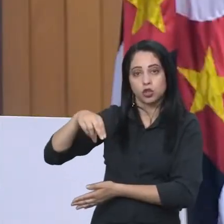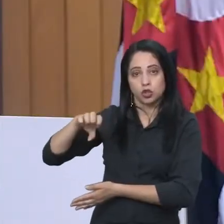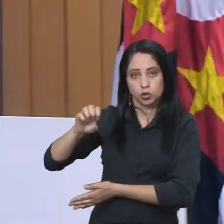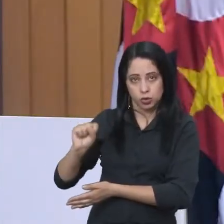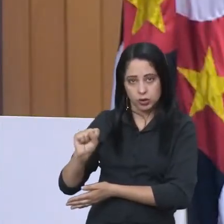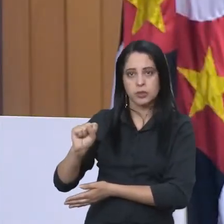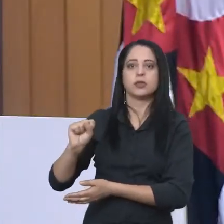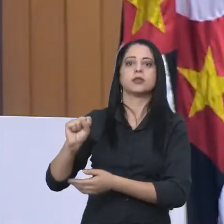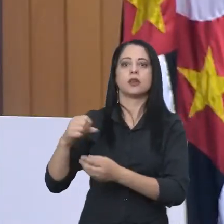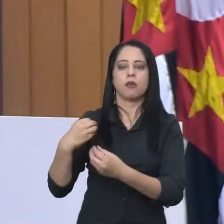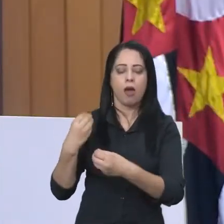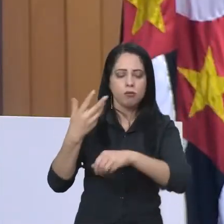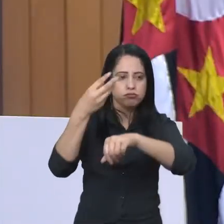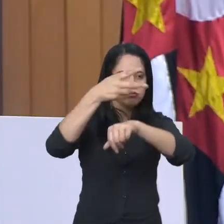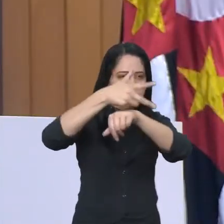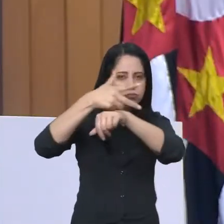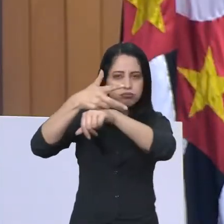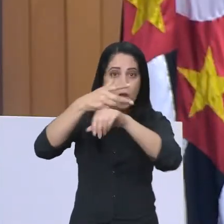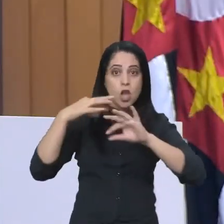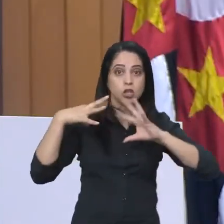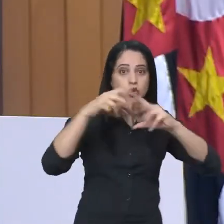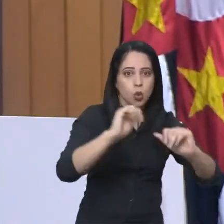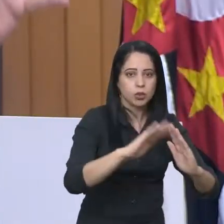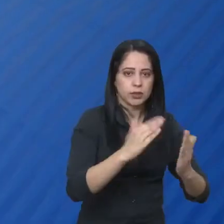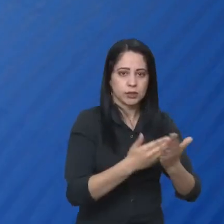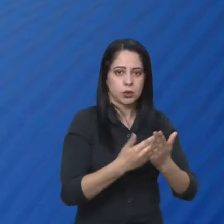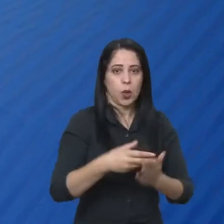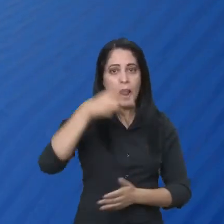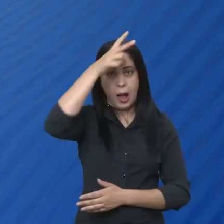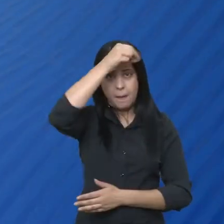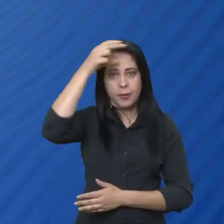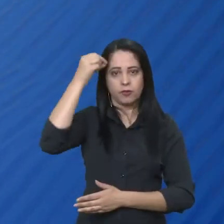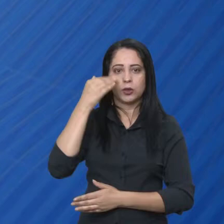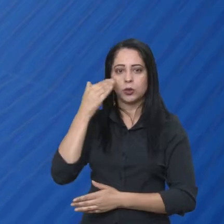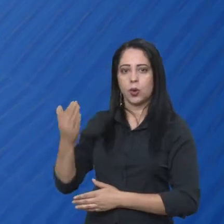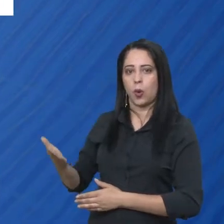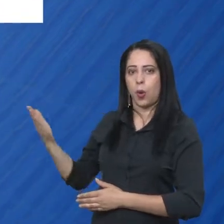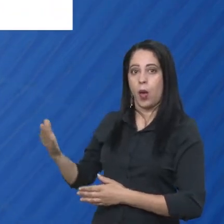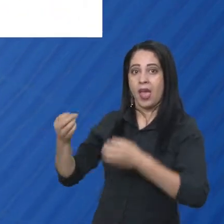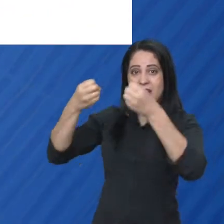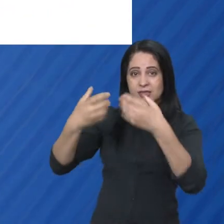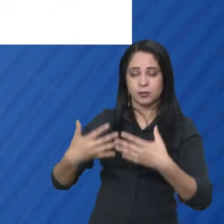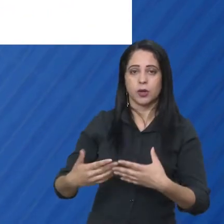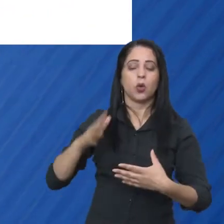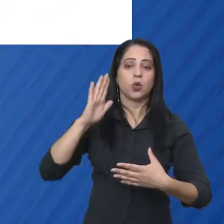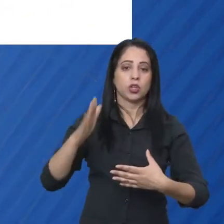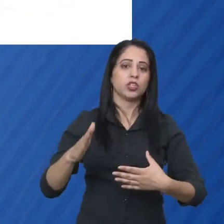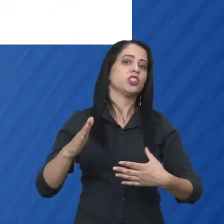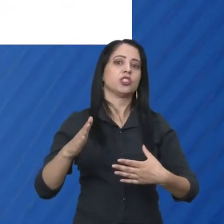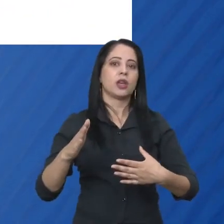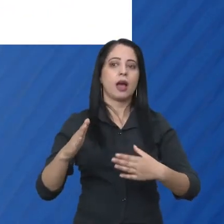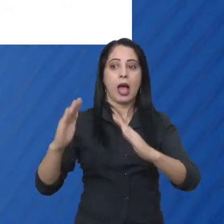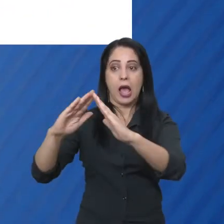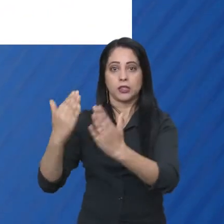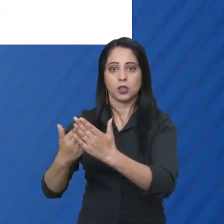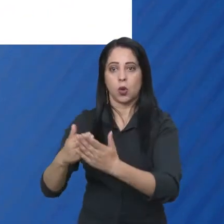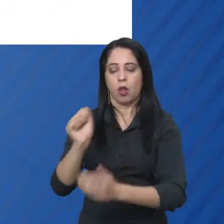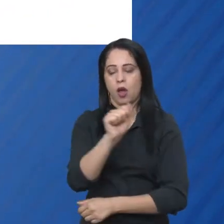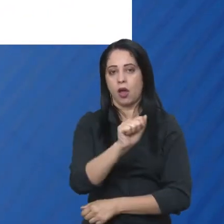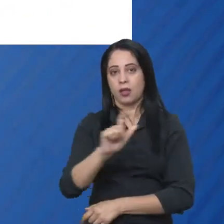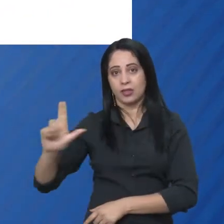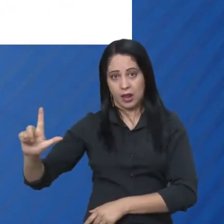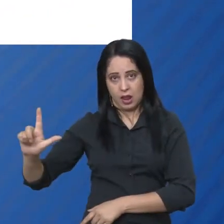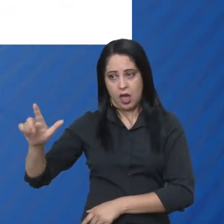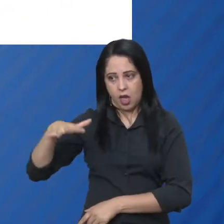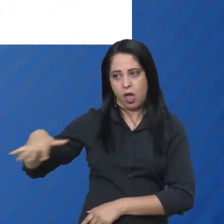para a instalação dos equipamentos nas pré-escolas e creches. Em nota, a Prefeitura informou que já foram instaladas câmeras em uma escola